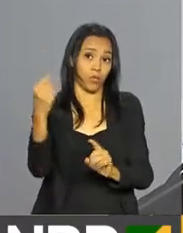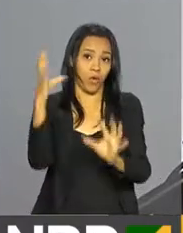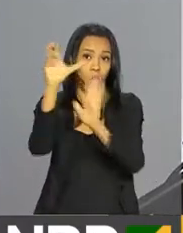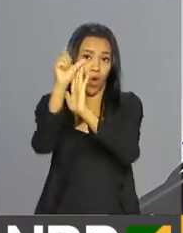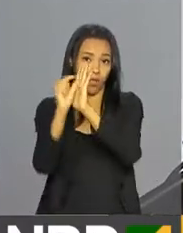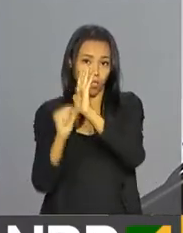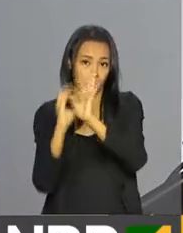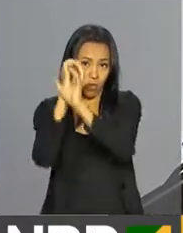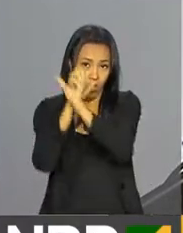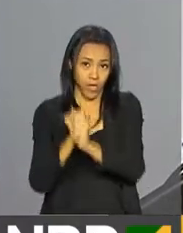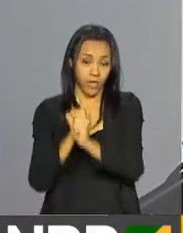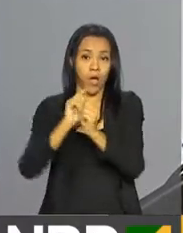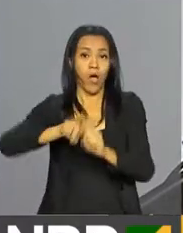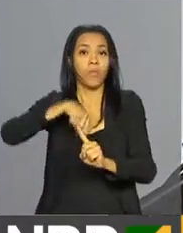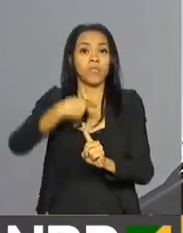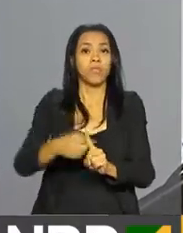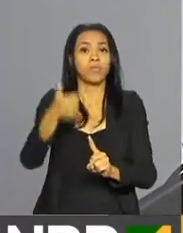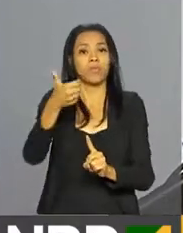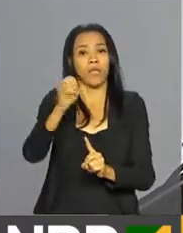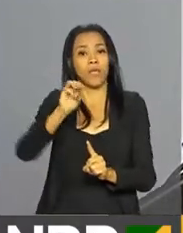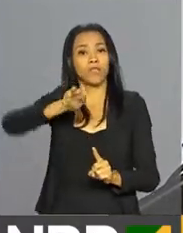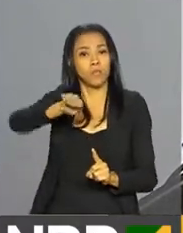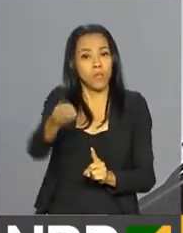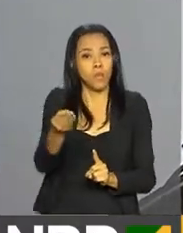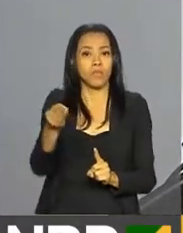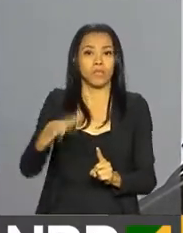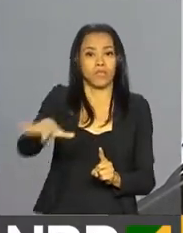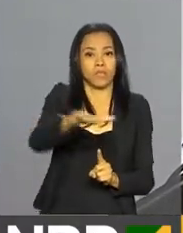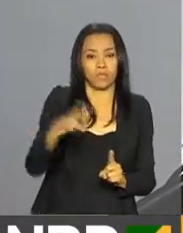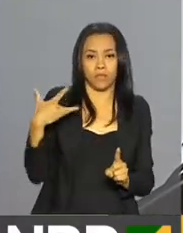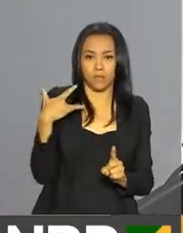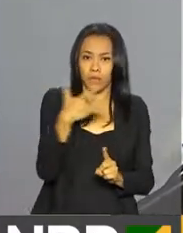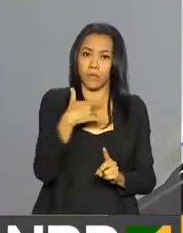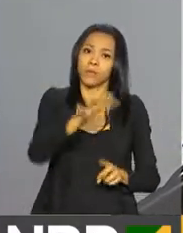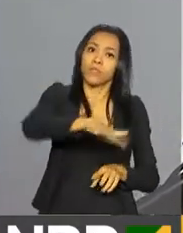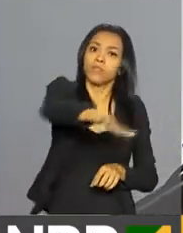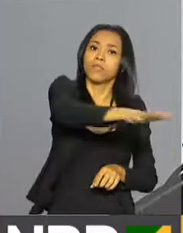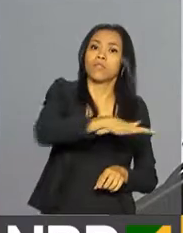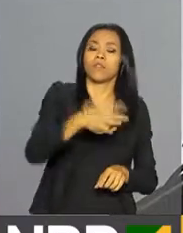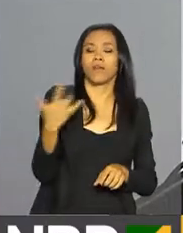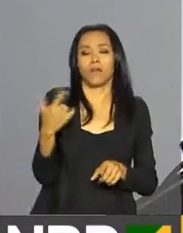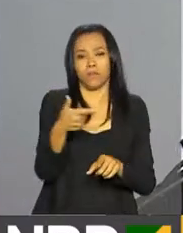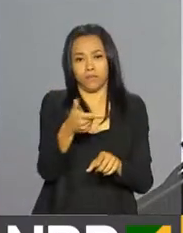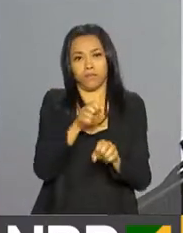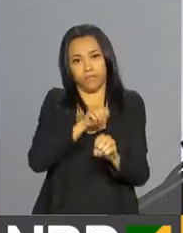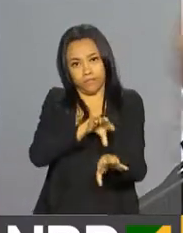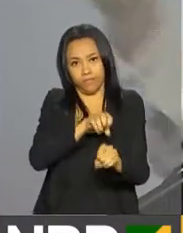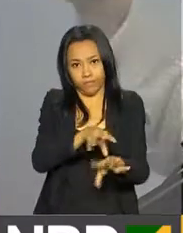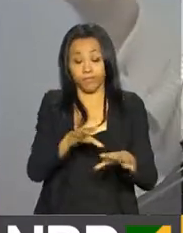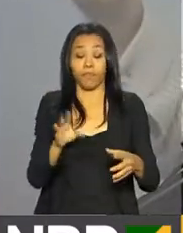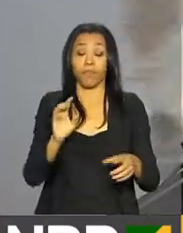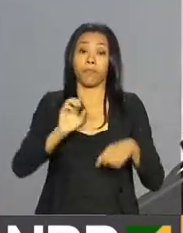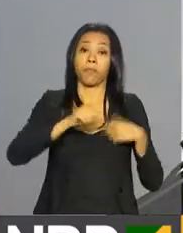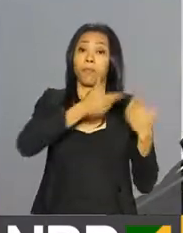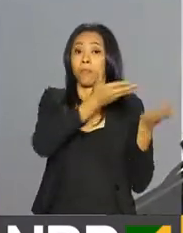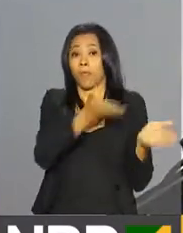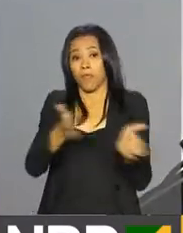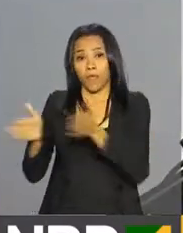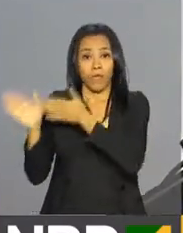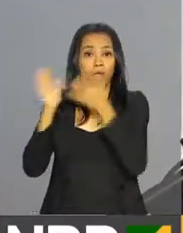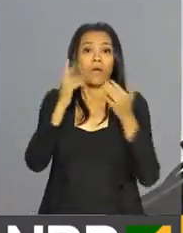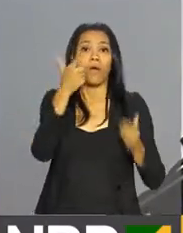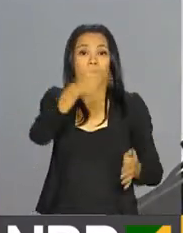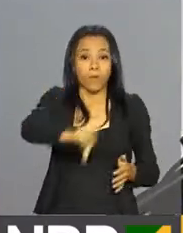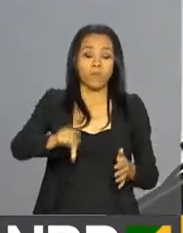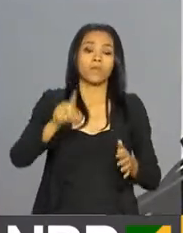10 bilhões para a saúde 10 milhões na educação mas houve resistência depois quando fizemos a reforma do ensino médio mandar alguns dados o que os senhores e das